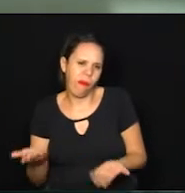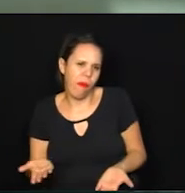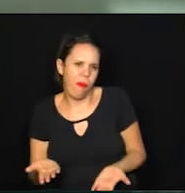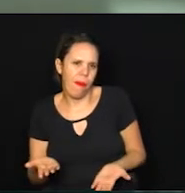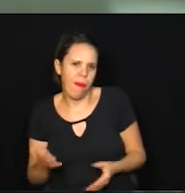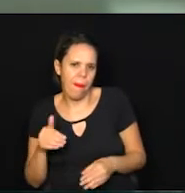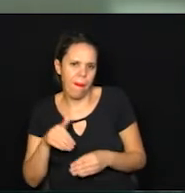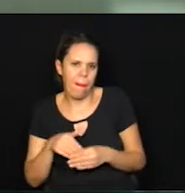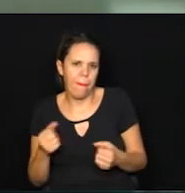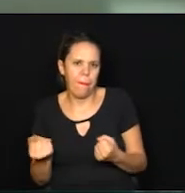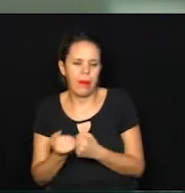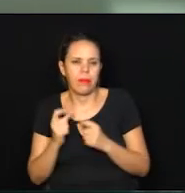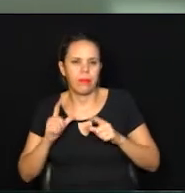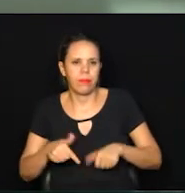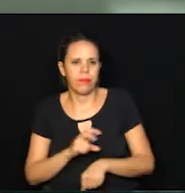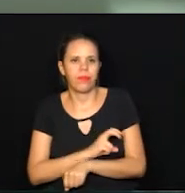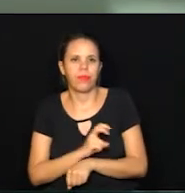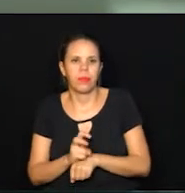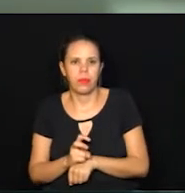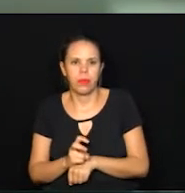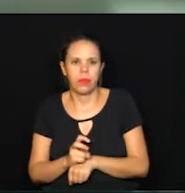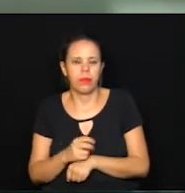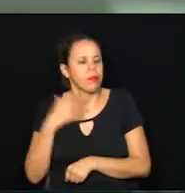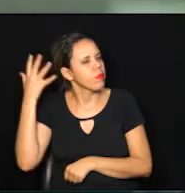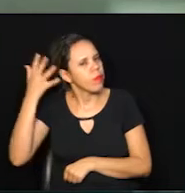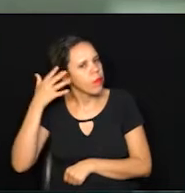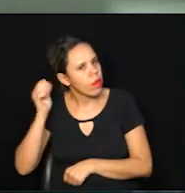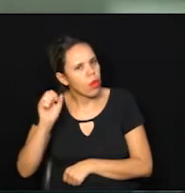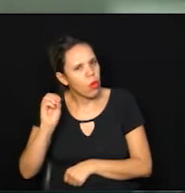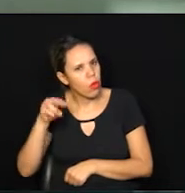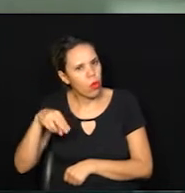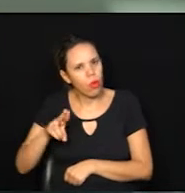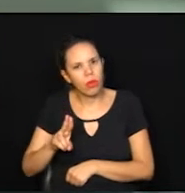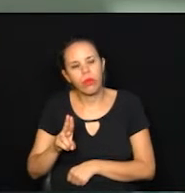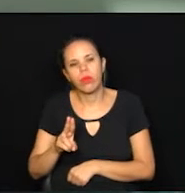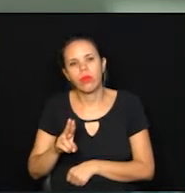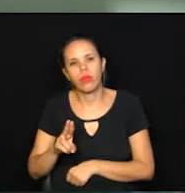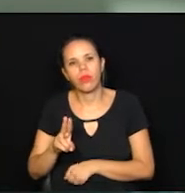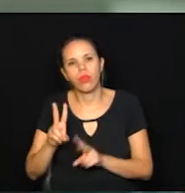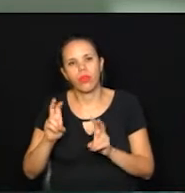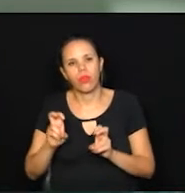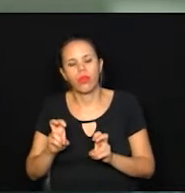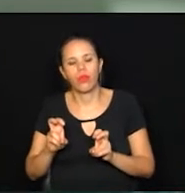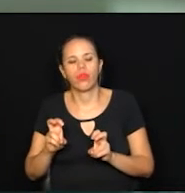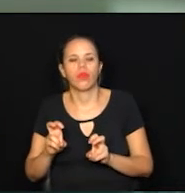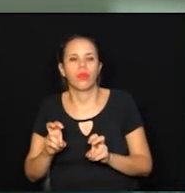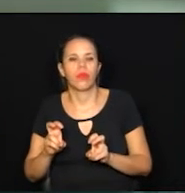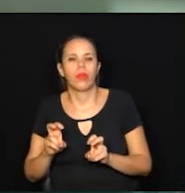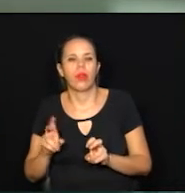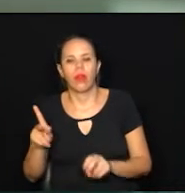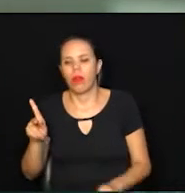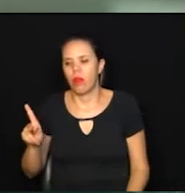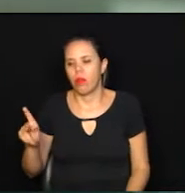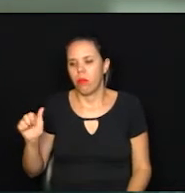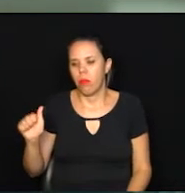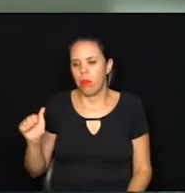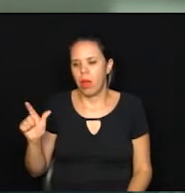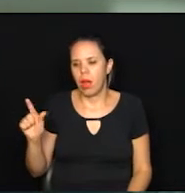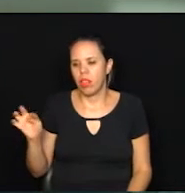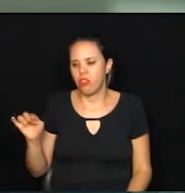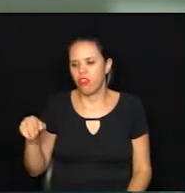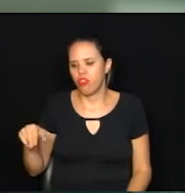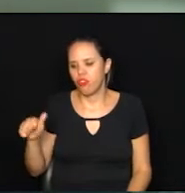a favor de Israel na Assembleia da ONU com relação à Palestina. Tá. Então, se você se